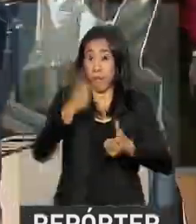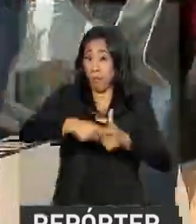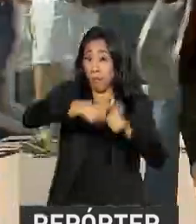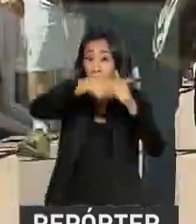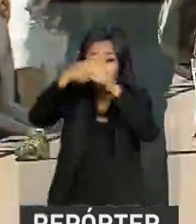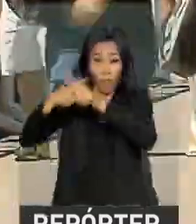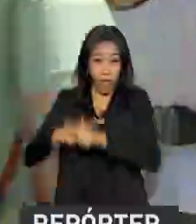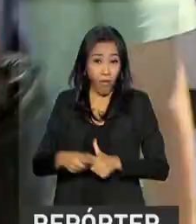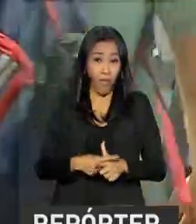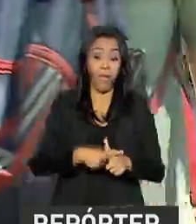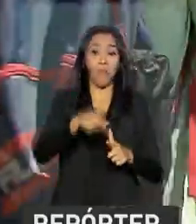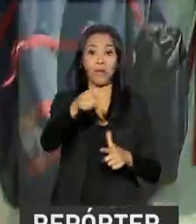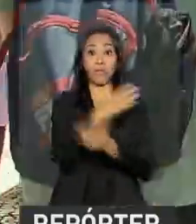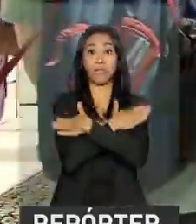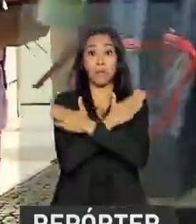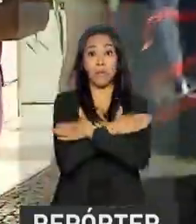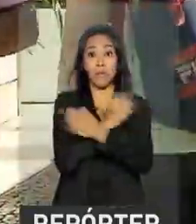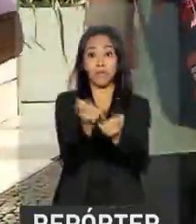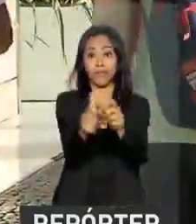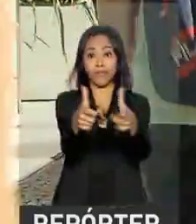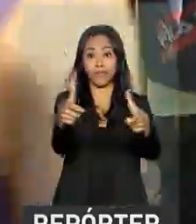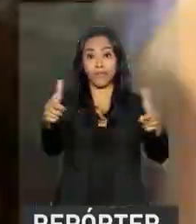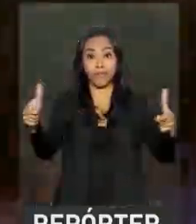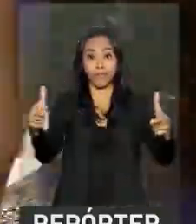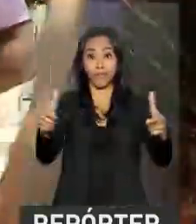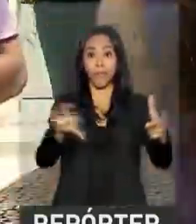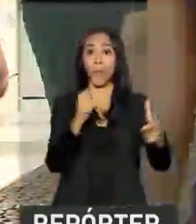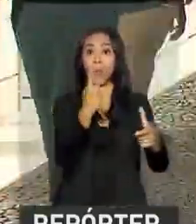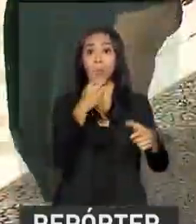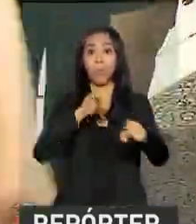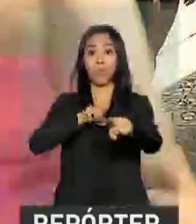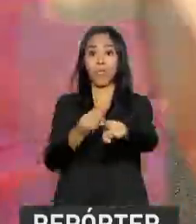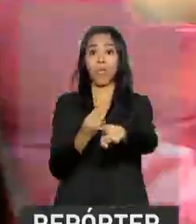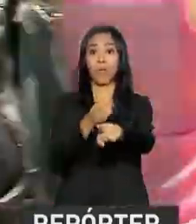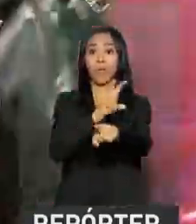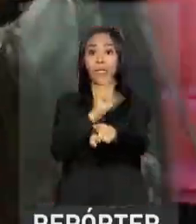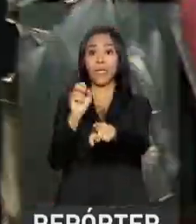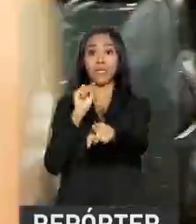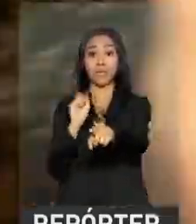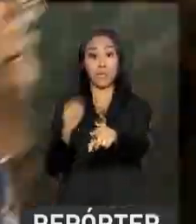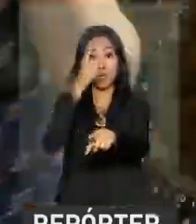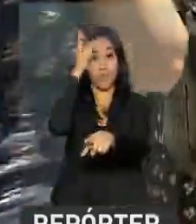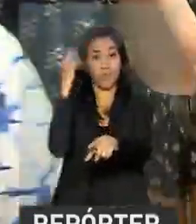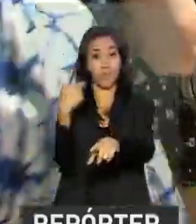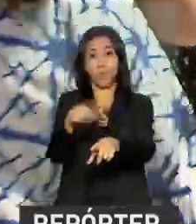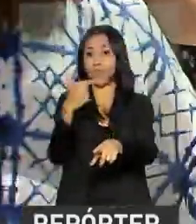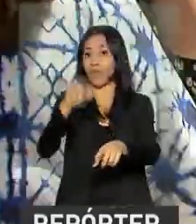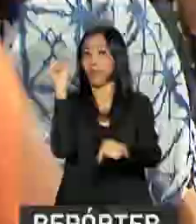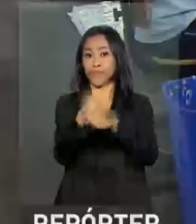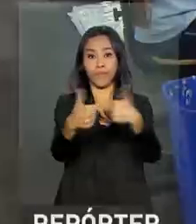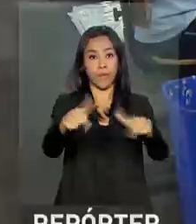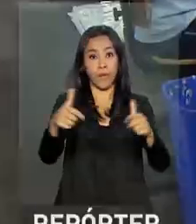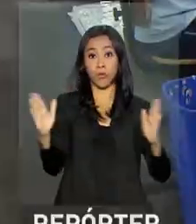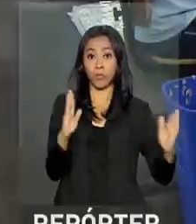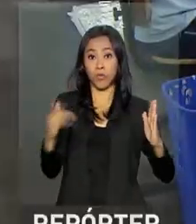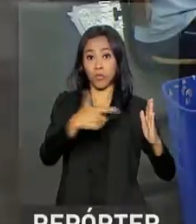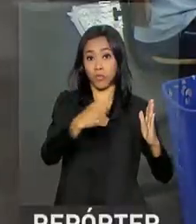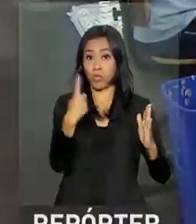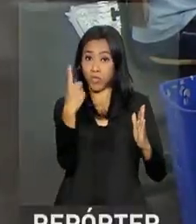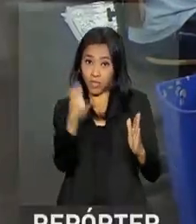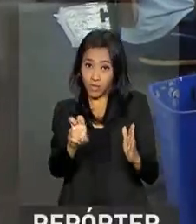número de desempregados no brasil aumentou 1 milhão e 500 mil pessoas ficaram sem emprego em 2015 em